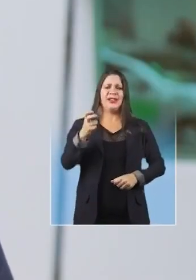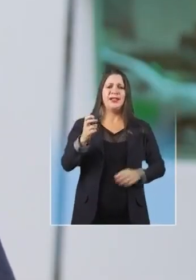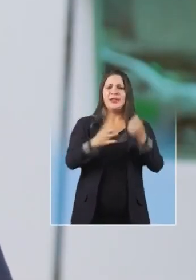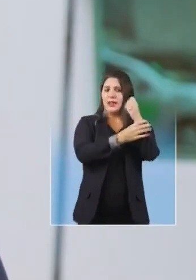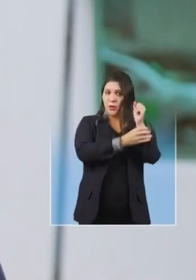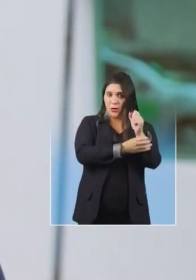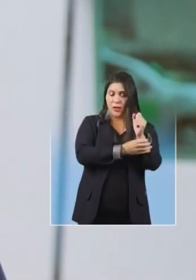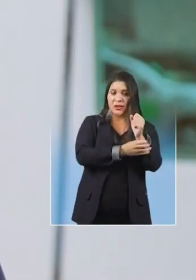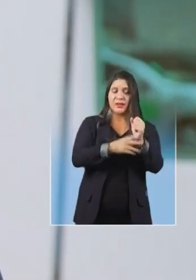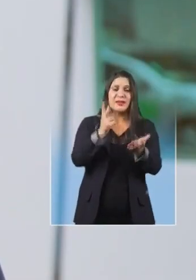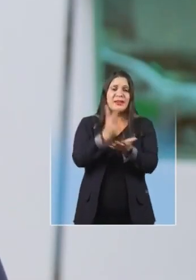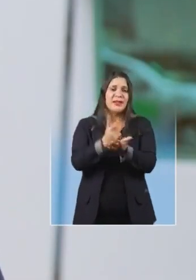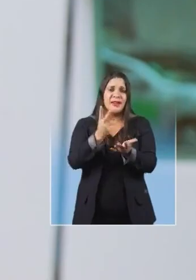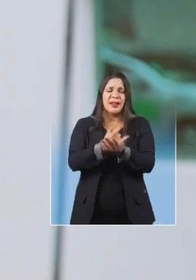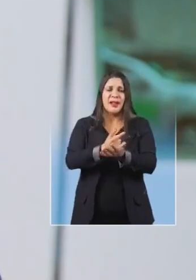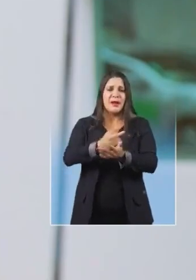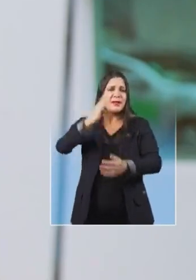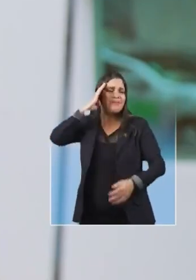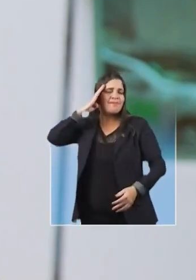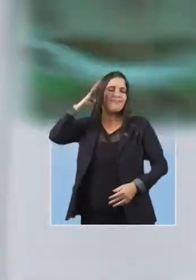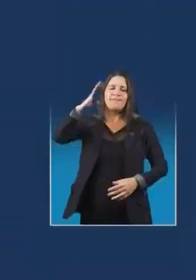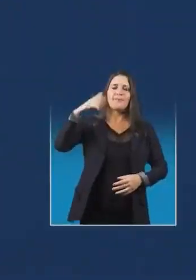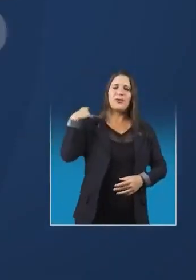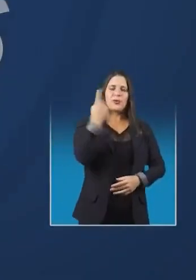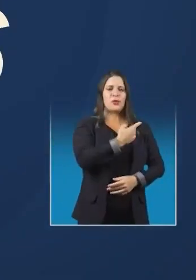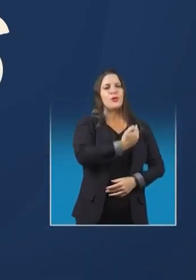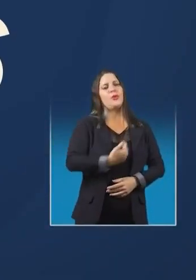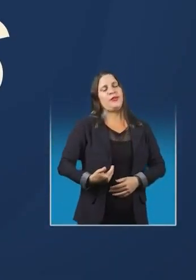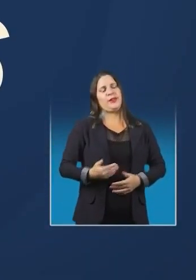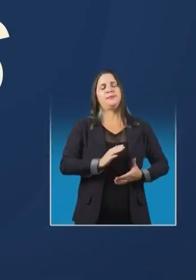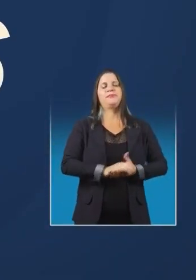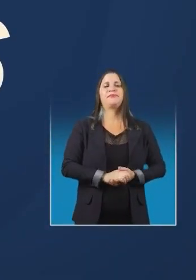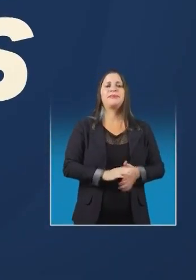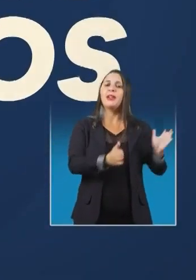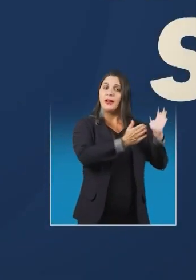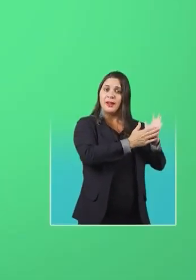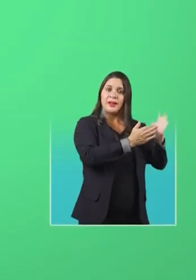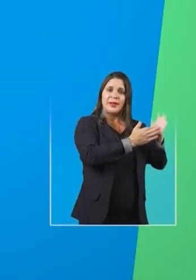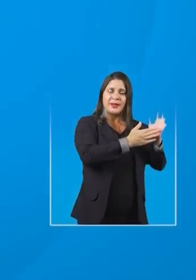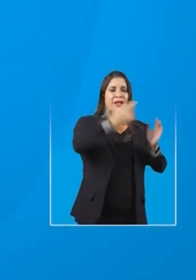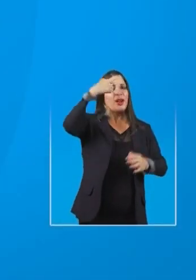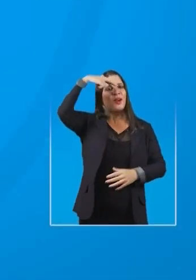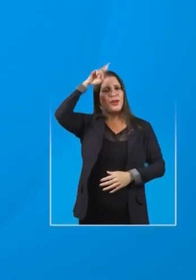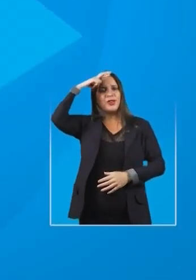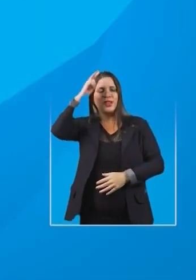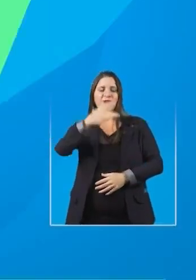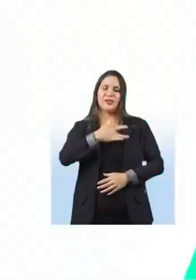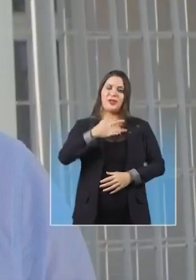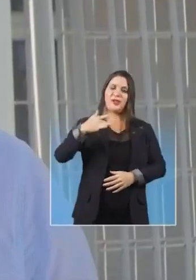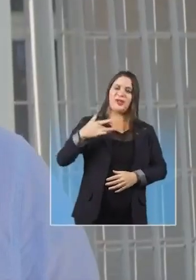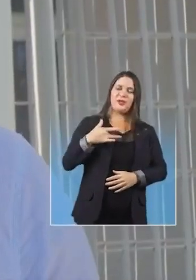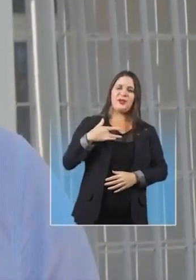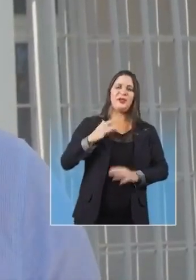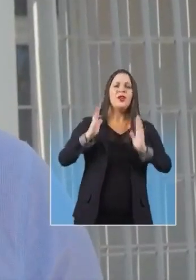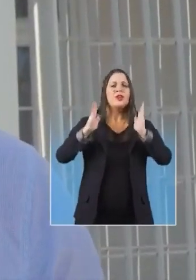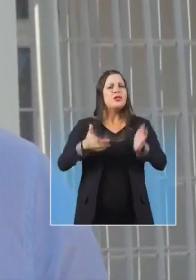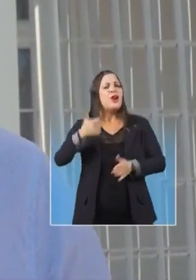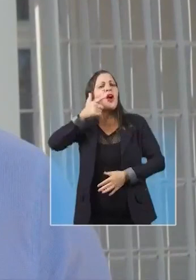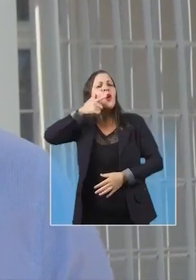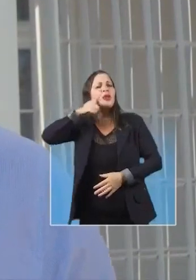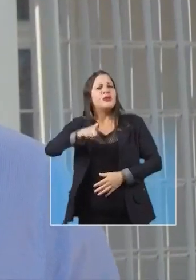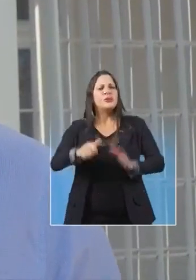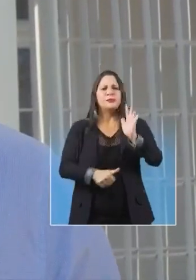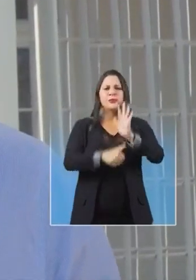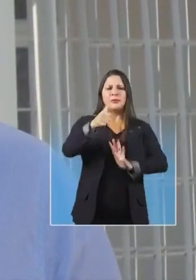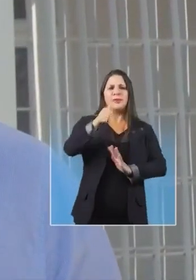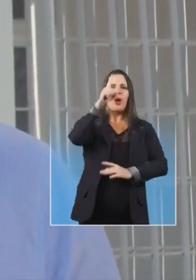e sempre será prioridade no nosso governo. Propostas de Rogério Santos para a saúde. Já viabilizamos o